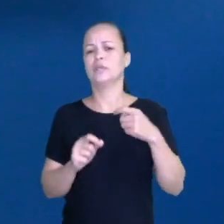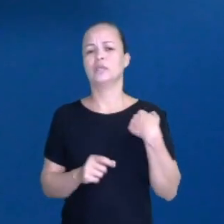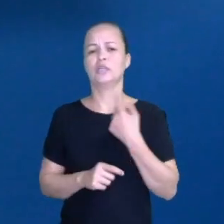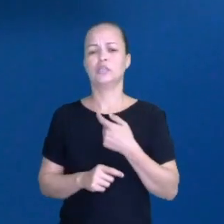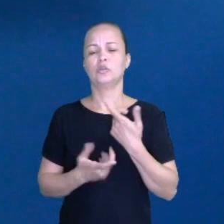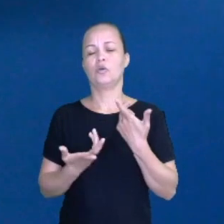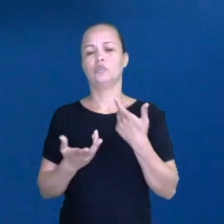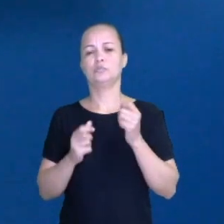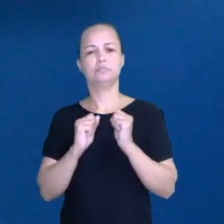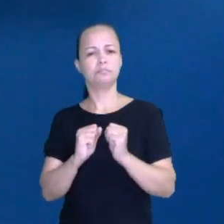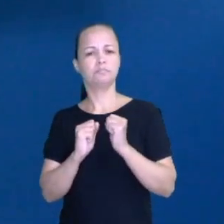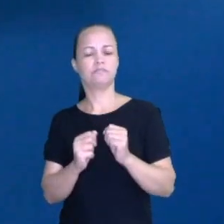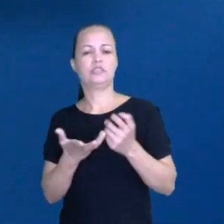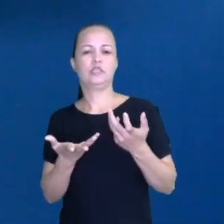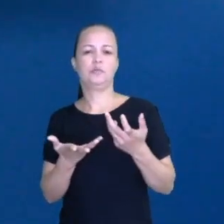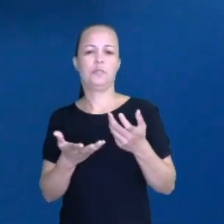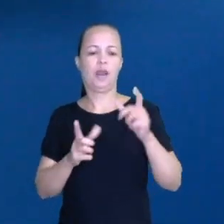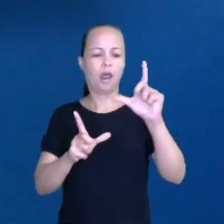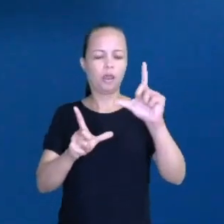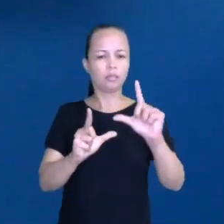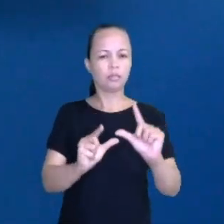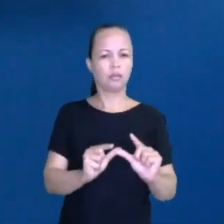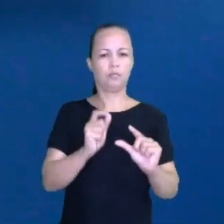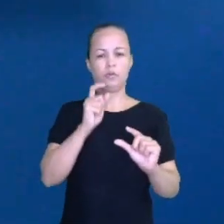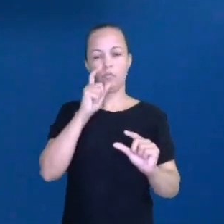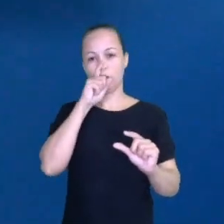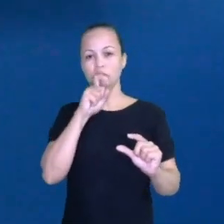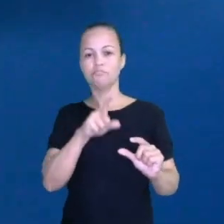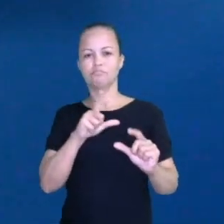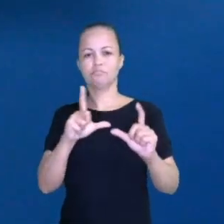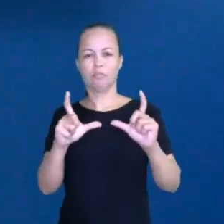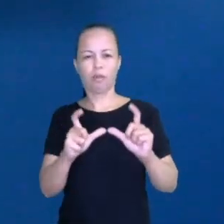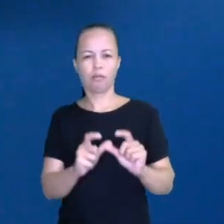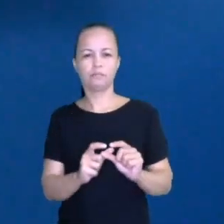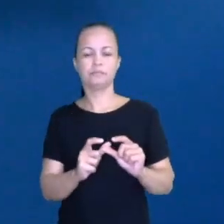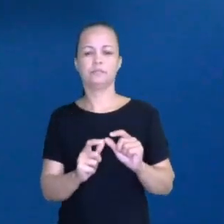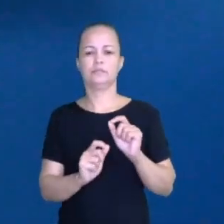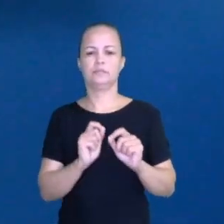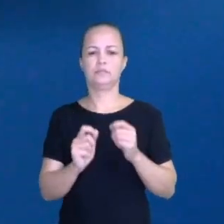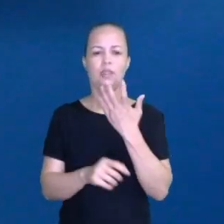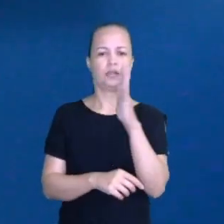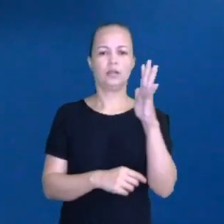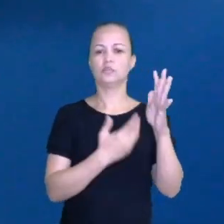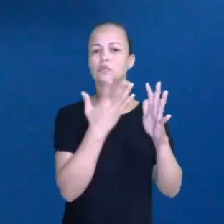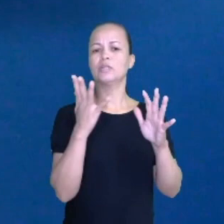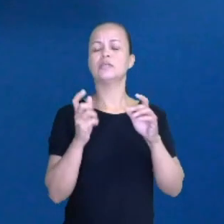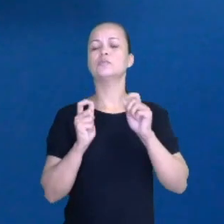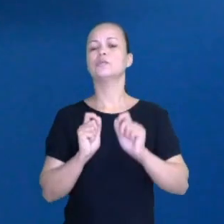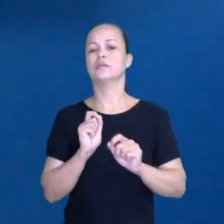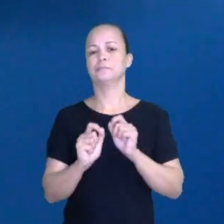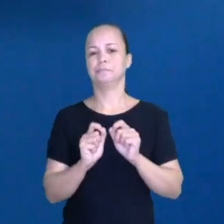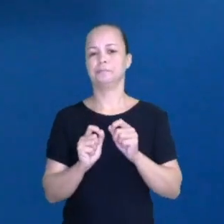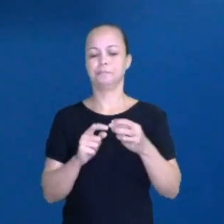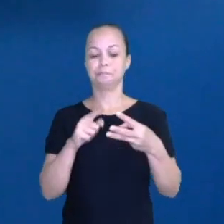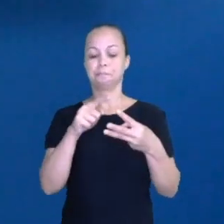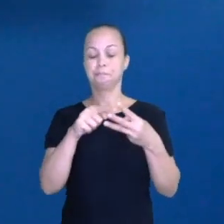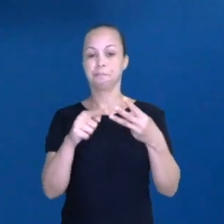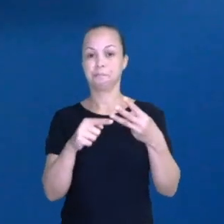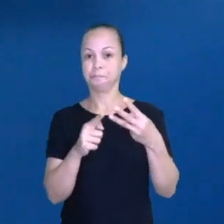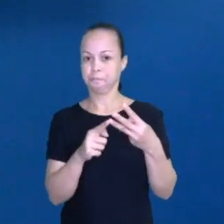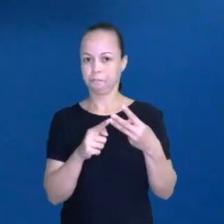para diminuir a quantidade de lixo no ambiente, na natureza? O que a gente pode fazer? Três coisas,